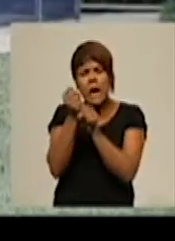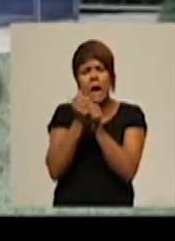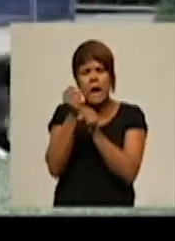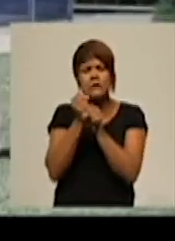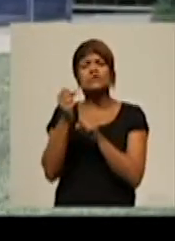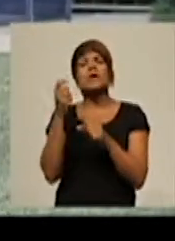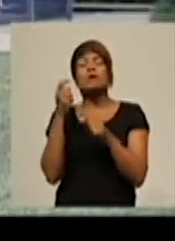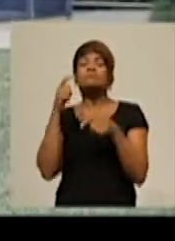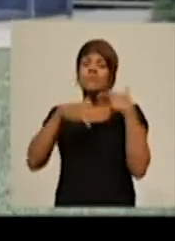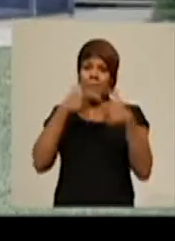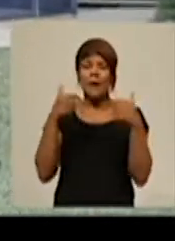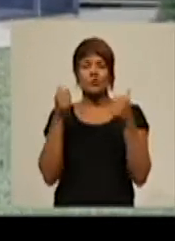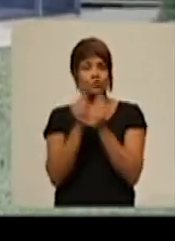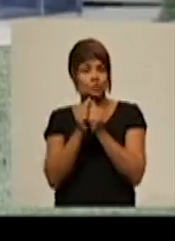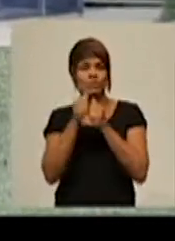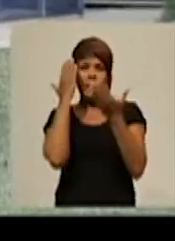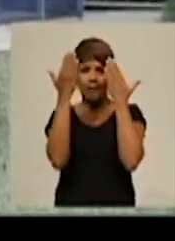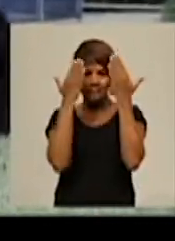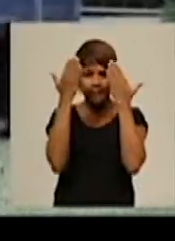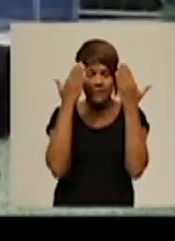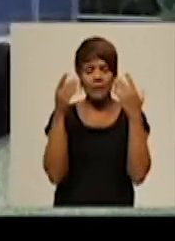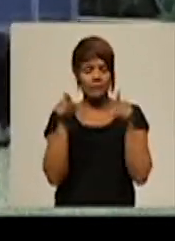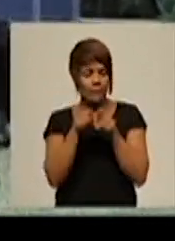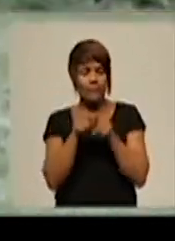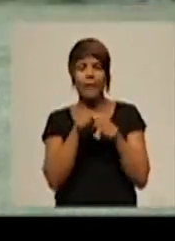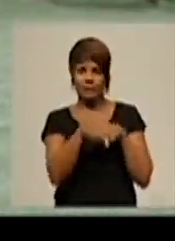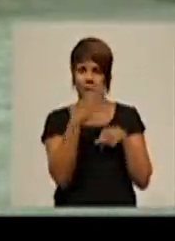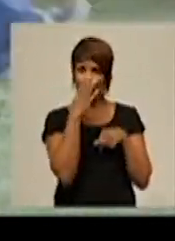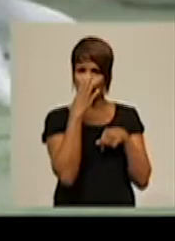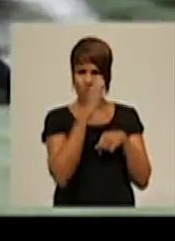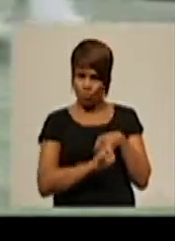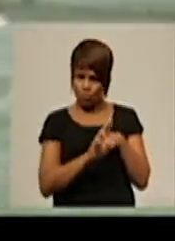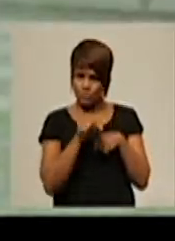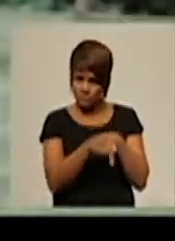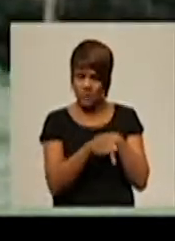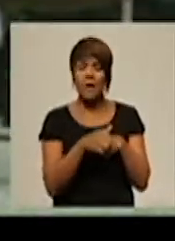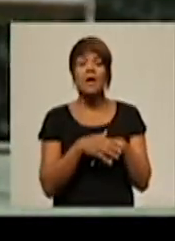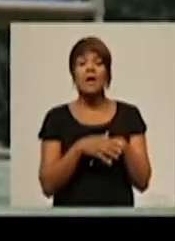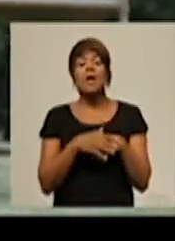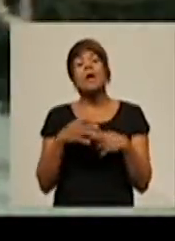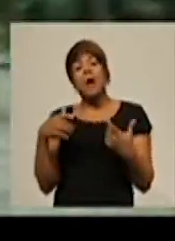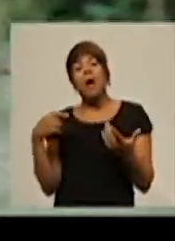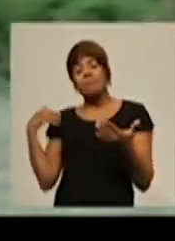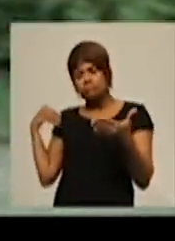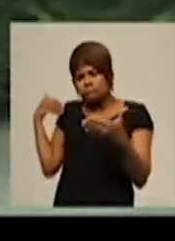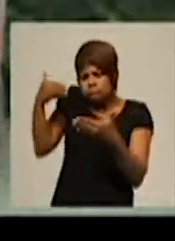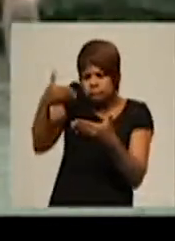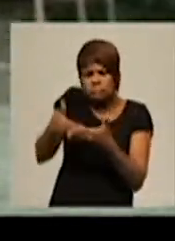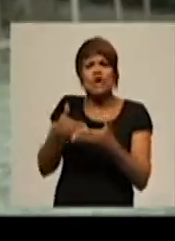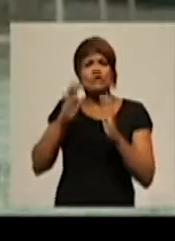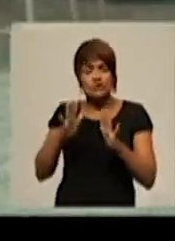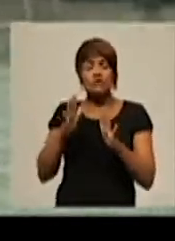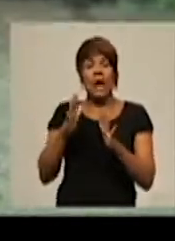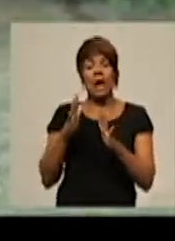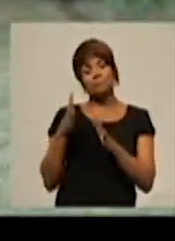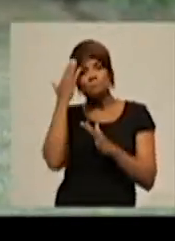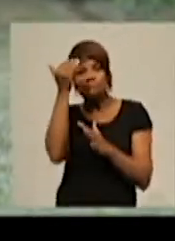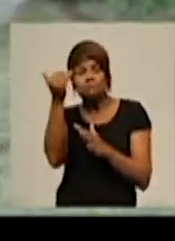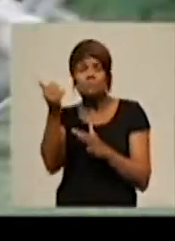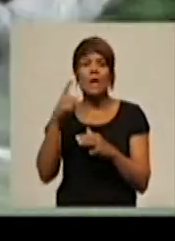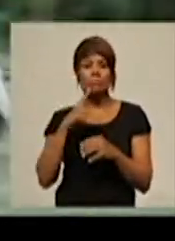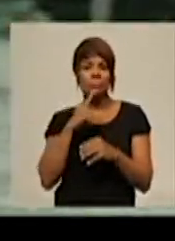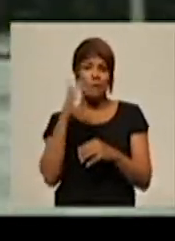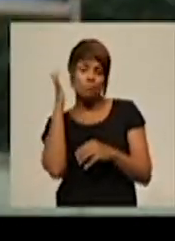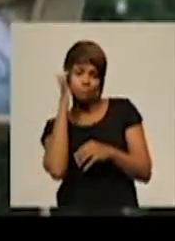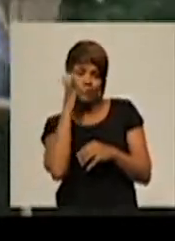beneficiários quanto os nossos usuários, facilitando essa correria que nós temos no dia a dia. Então não importa se você está na sua